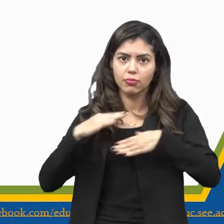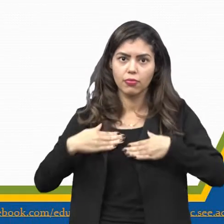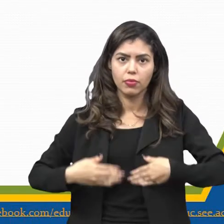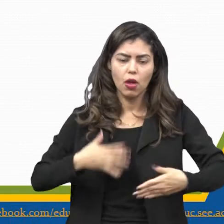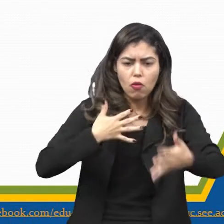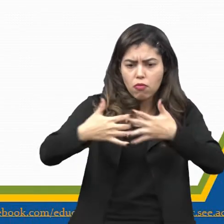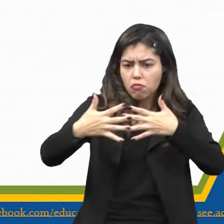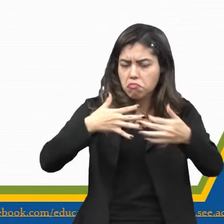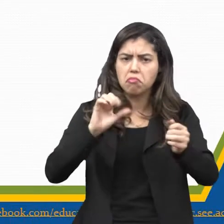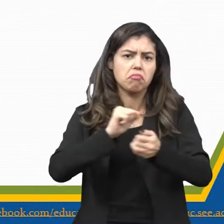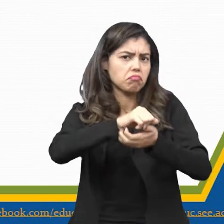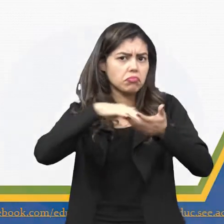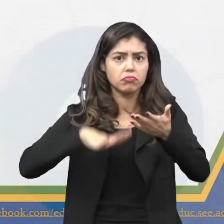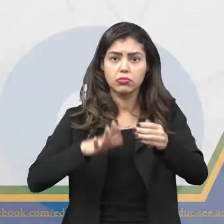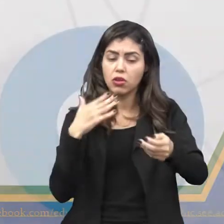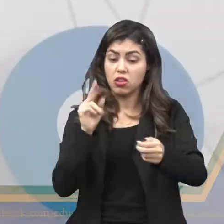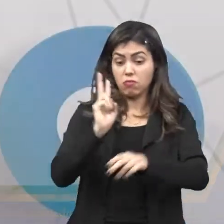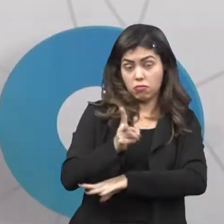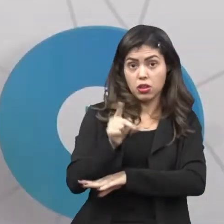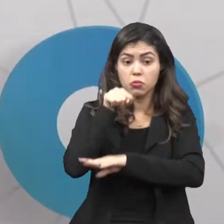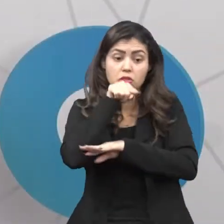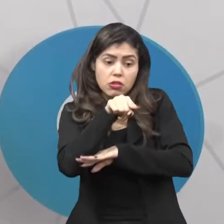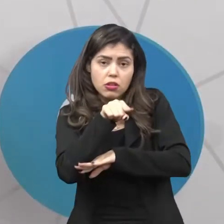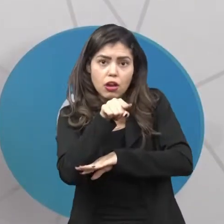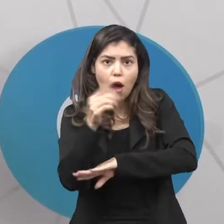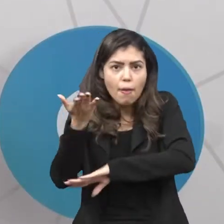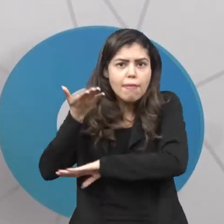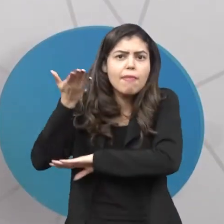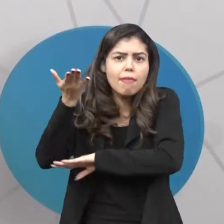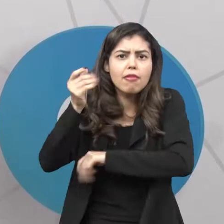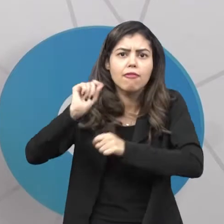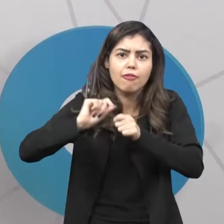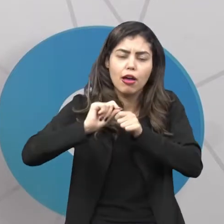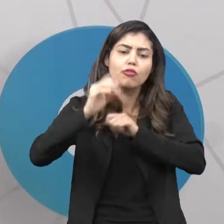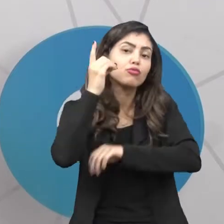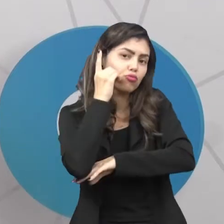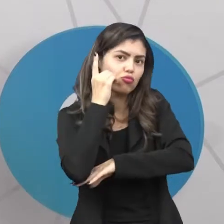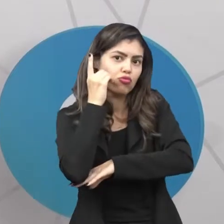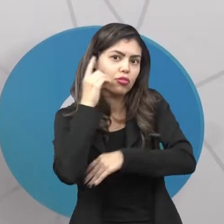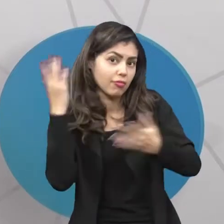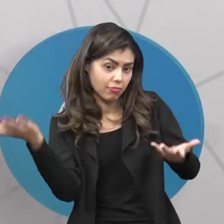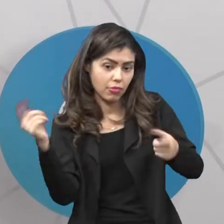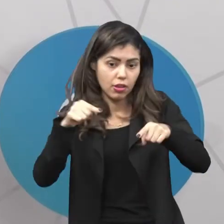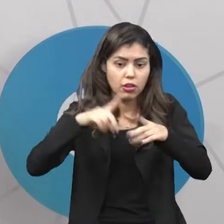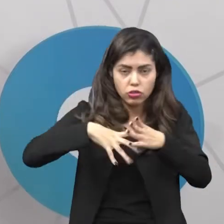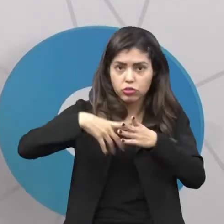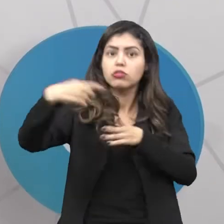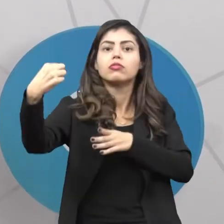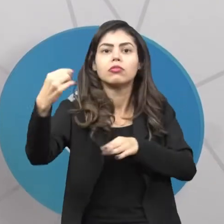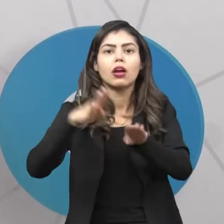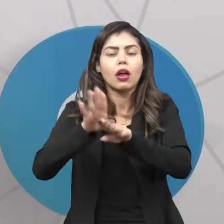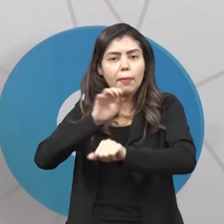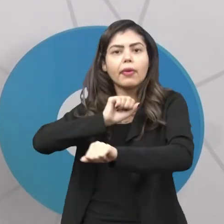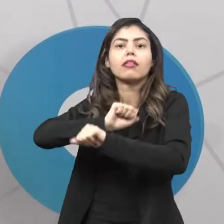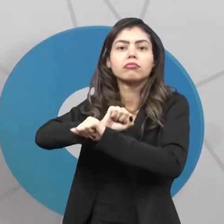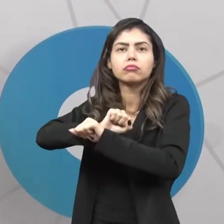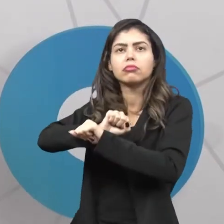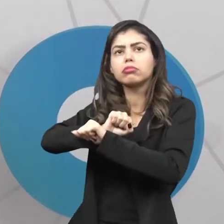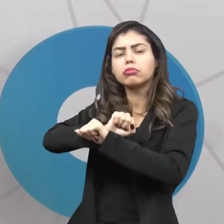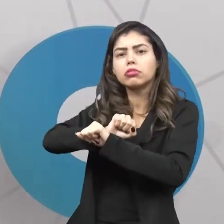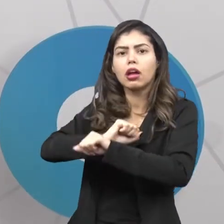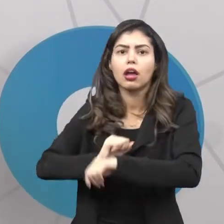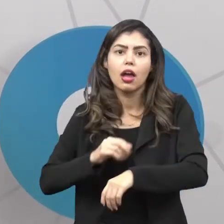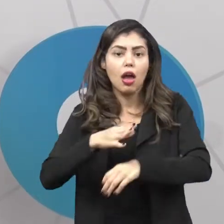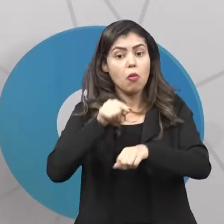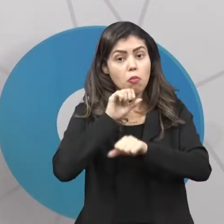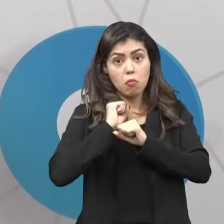qualquer atividade, mesmo que seja uma atividade básica que você faz no seu dia a dia, que te tira do teu repouso, ela